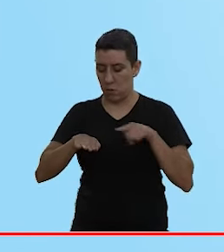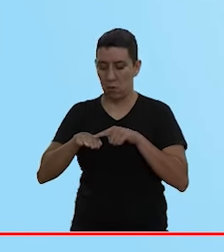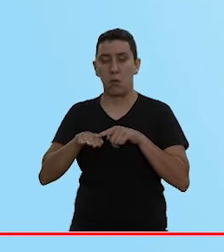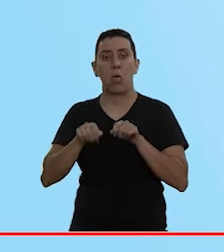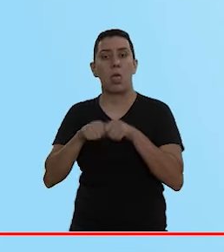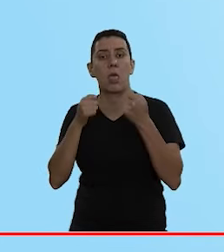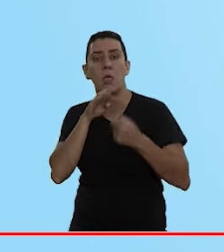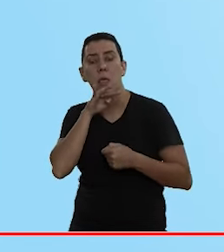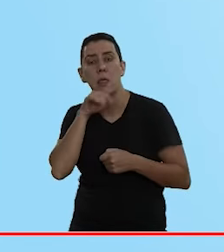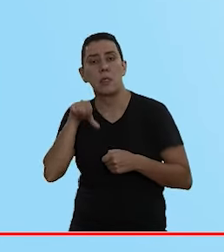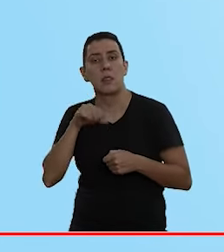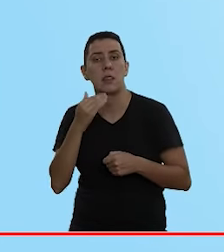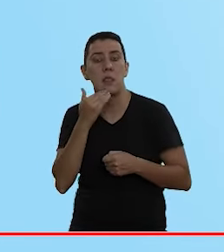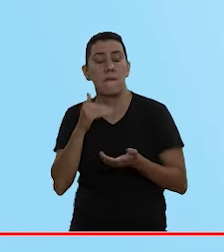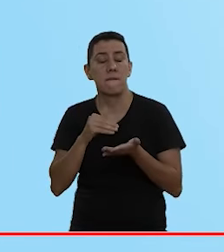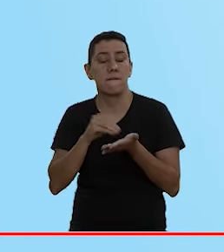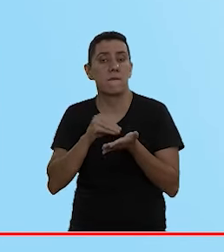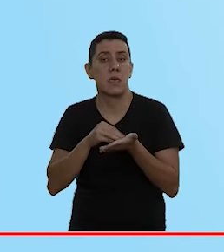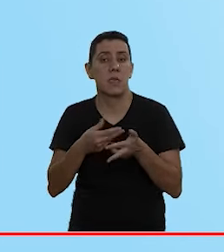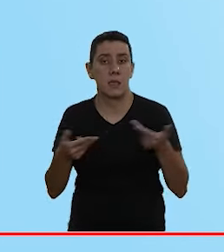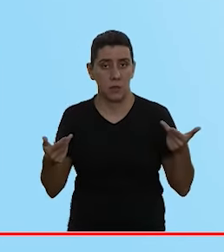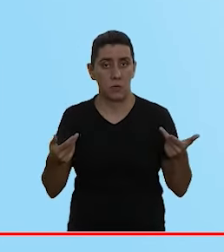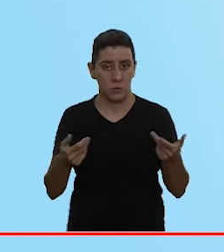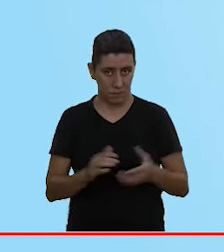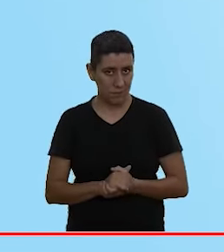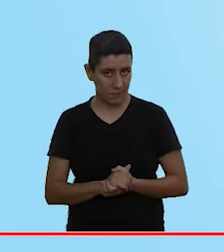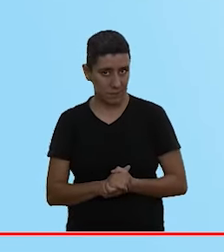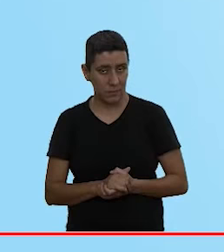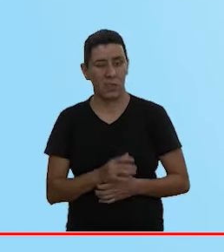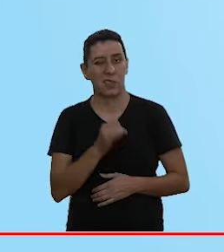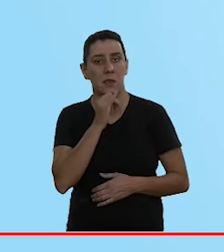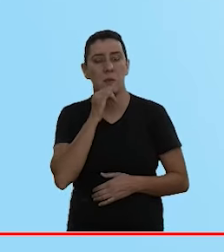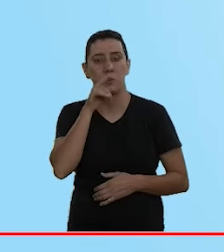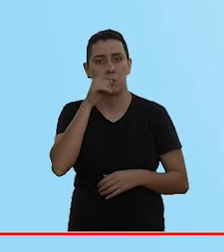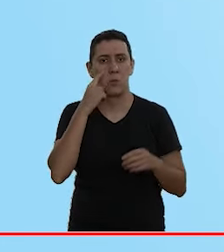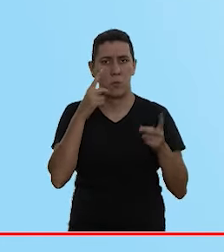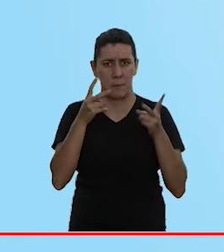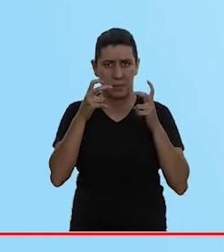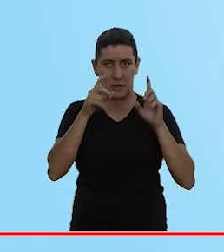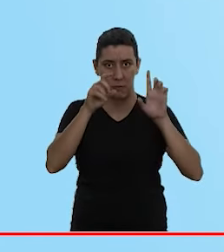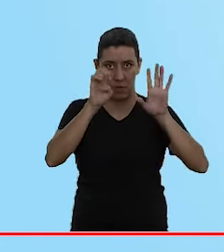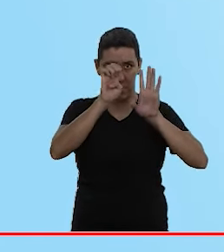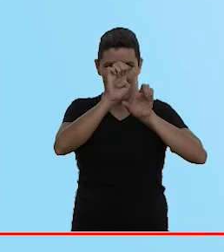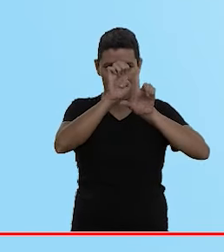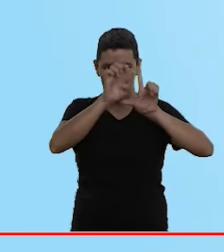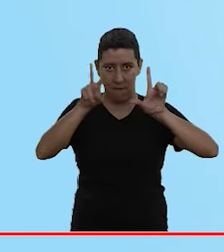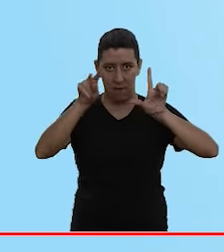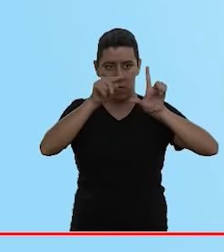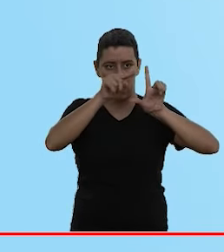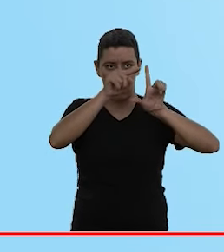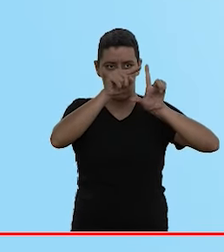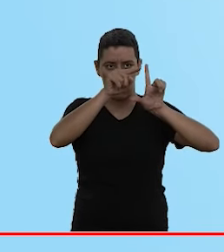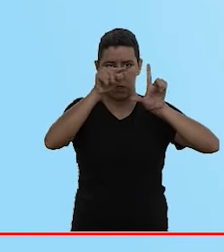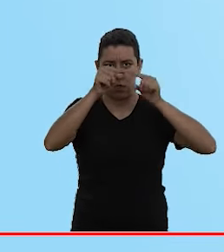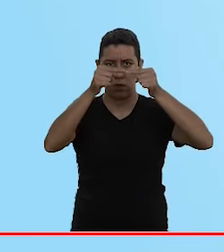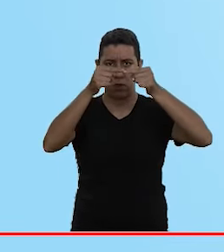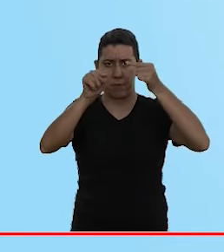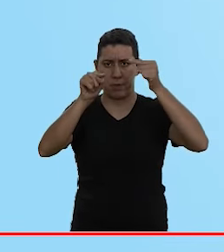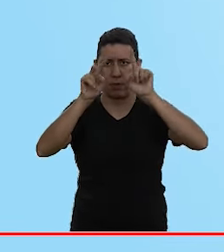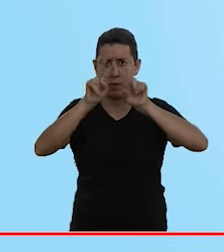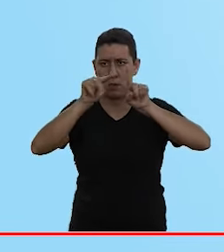aqui no gráfico do meio, né, onde a gente tem fissuras, né, nos módulos, a gente observa que a curva